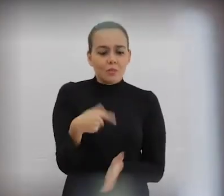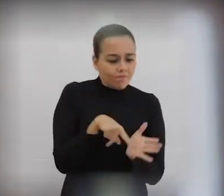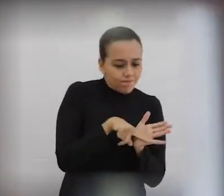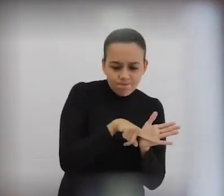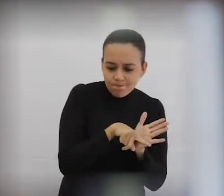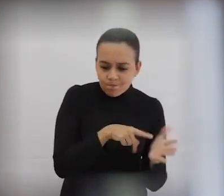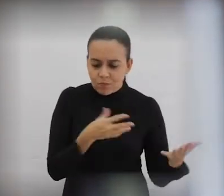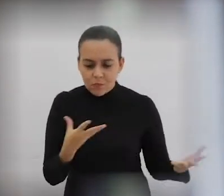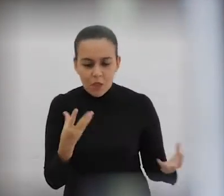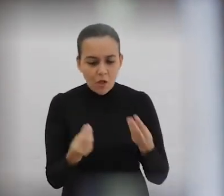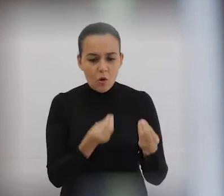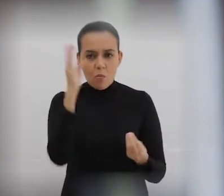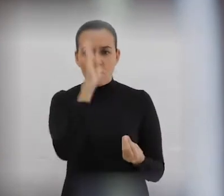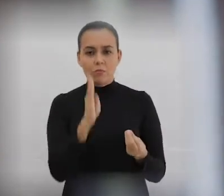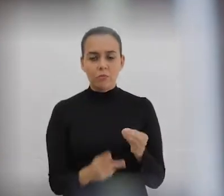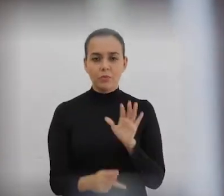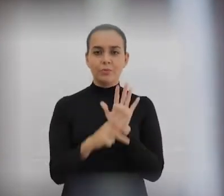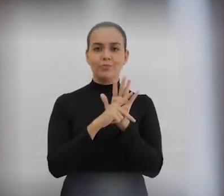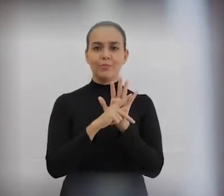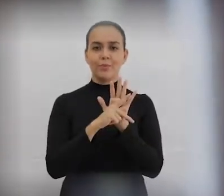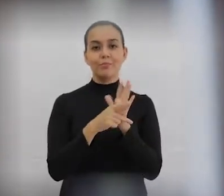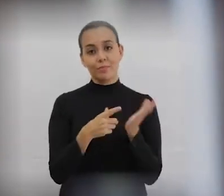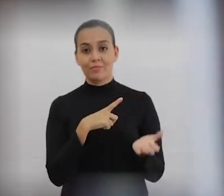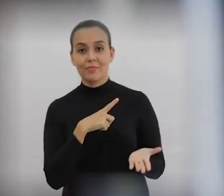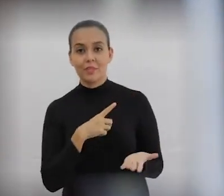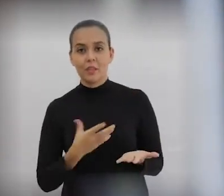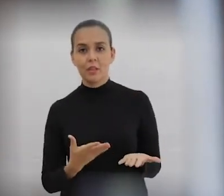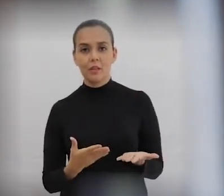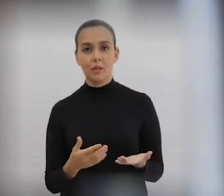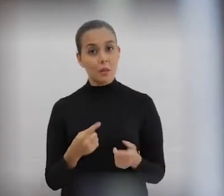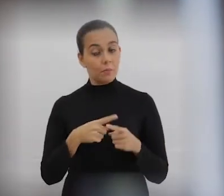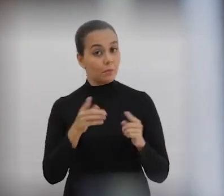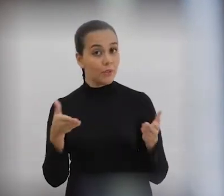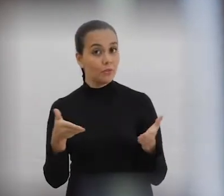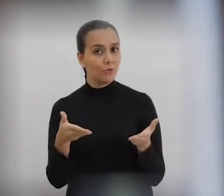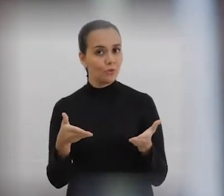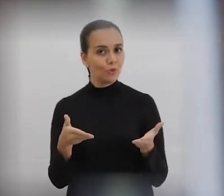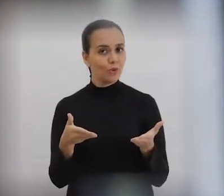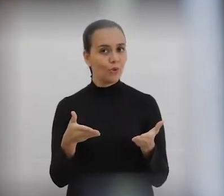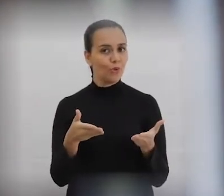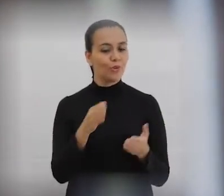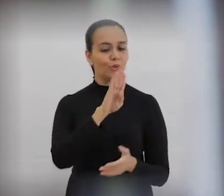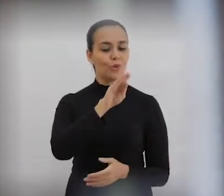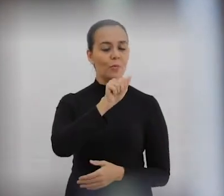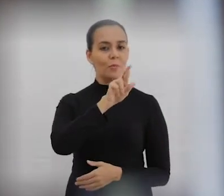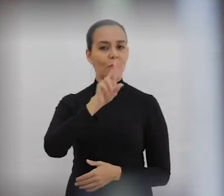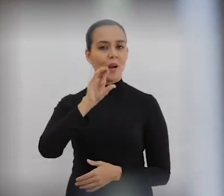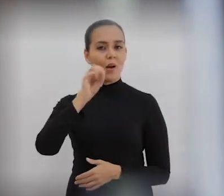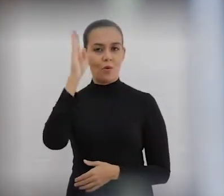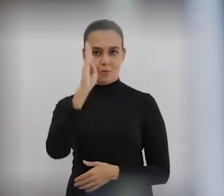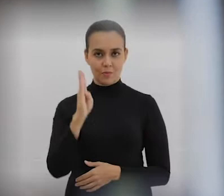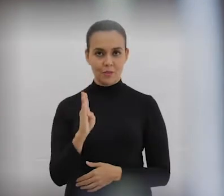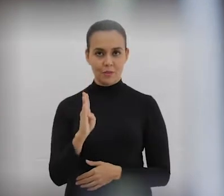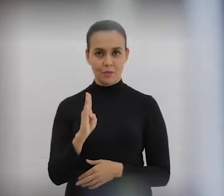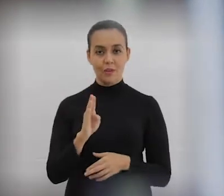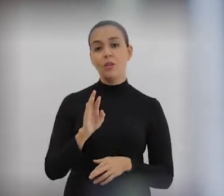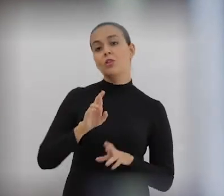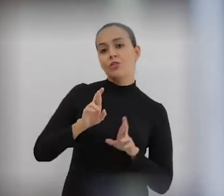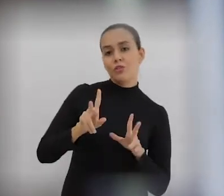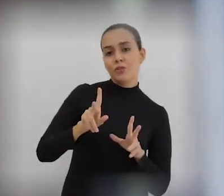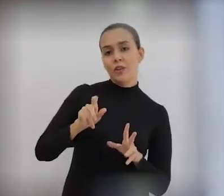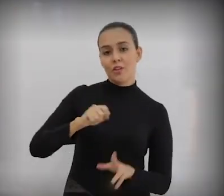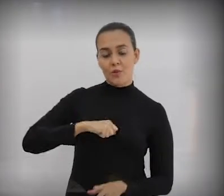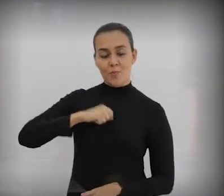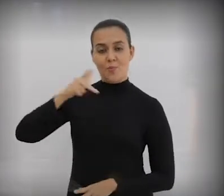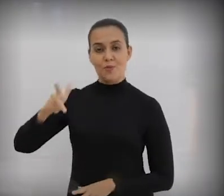certo? Por meio da arte. Apesar de hoje nós reconhecemos que o barroco brasileiro, ele é diferente do barroco português ou ele é diferente do barroco